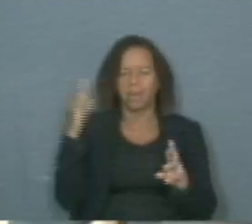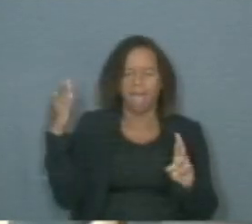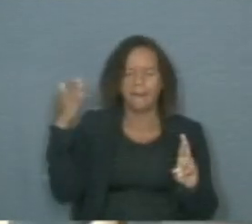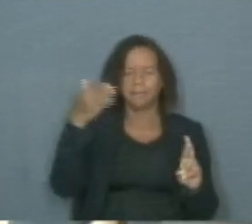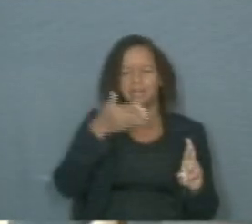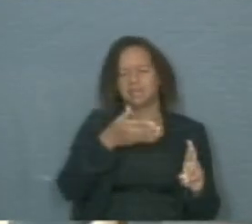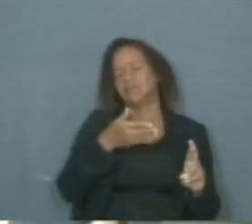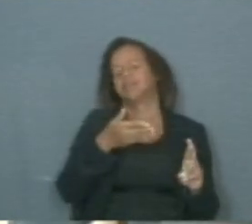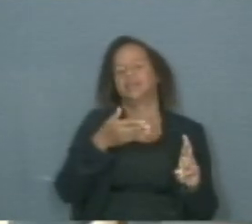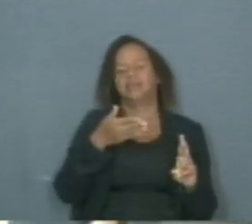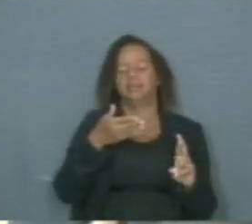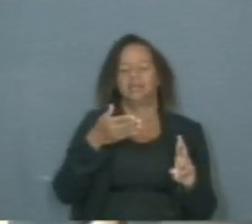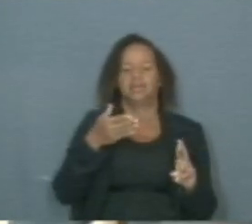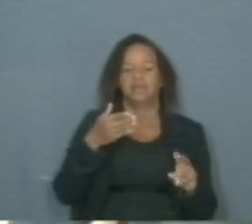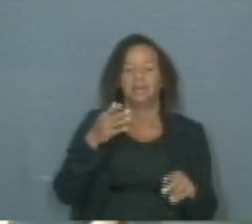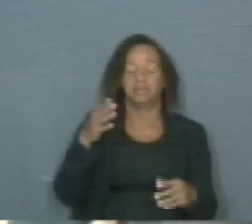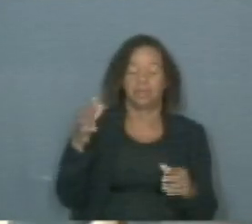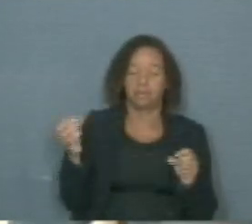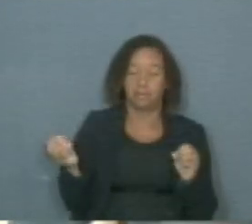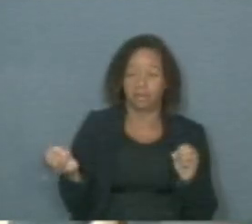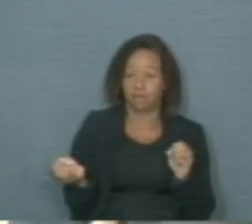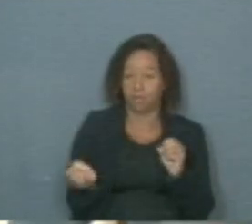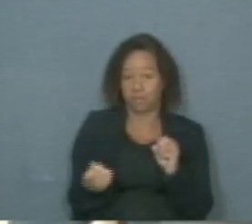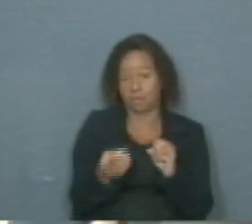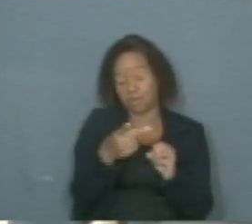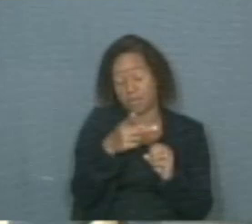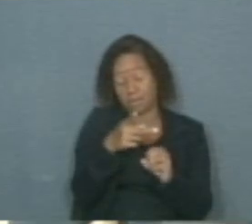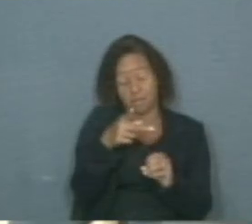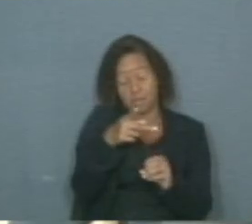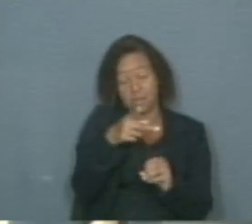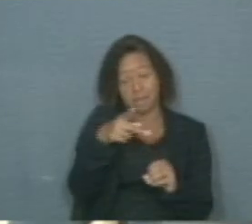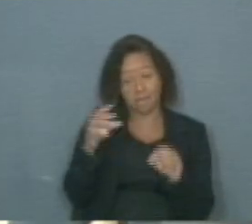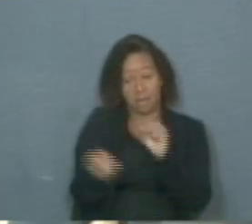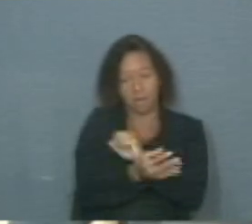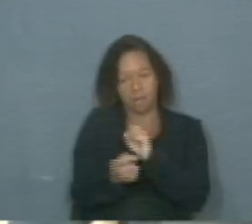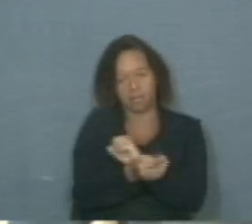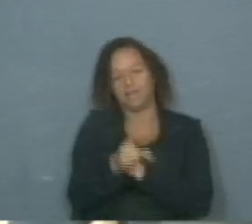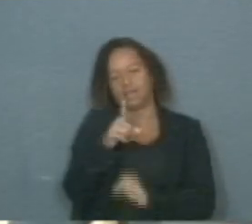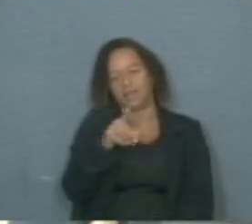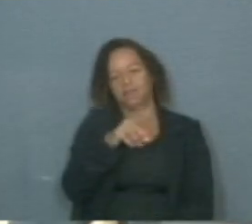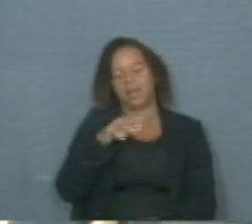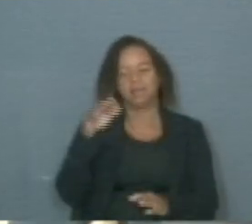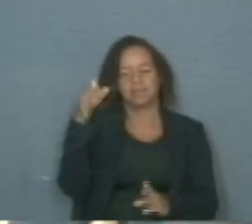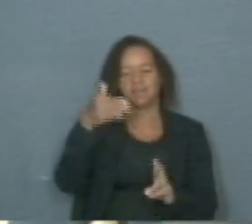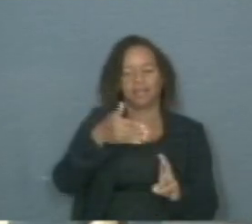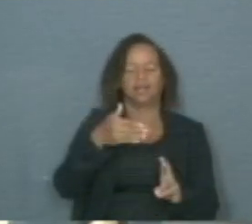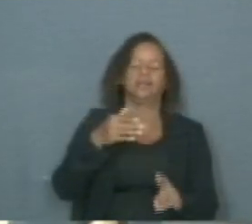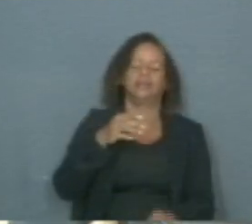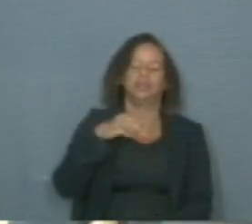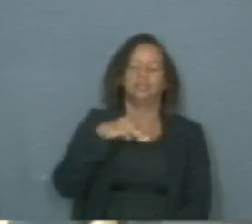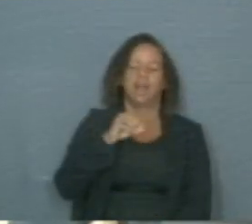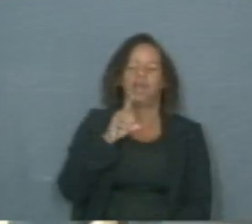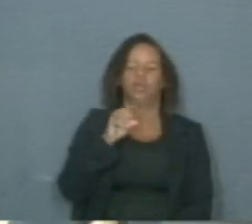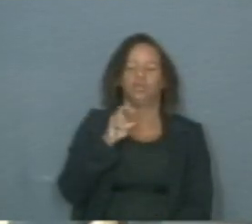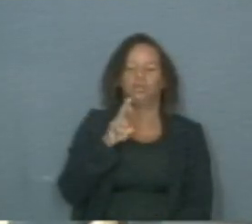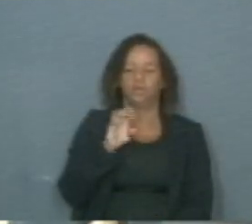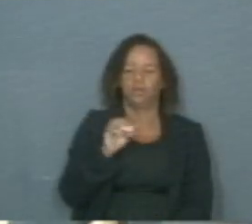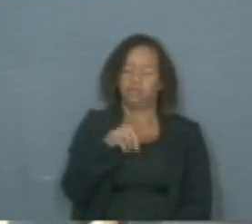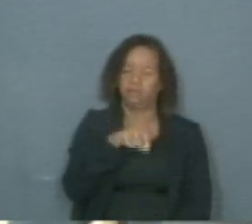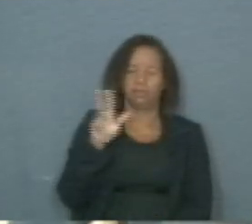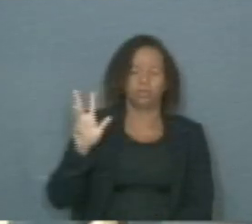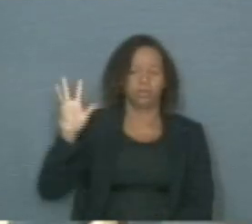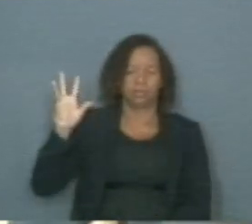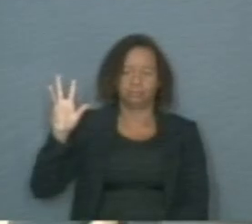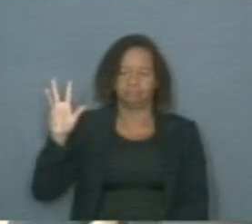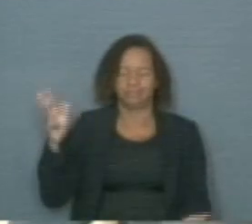posse de um golpista, que é o Maduro, foi o presidente Lula. Então, assim, eu não sei se foi, de fato, um